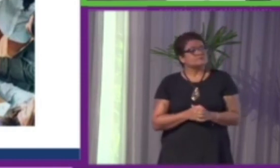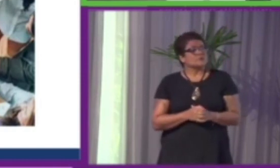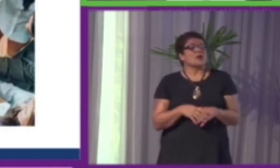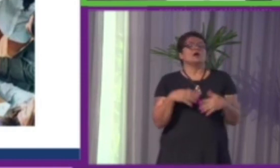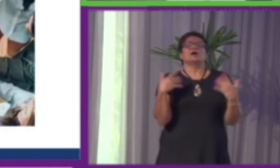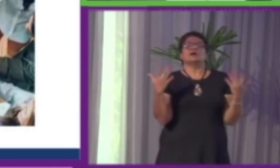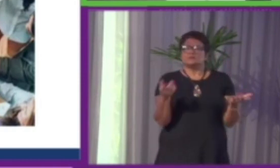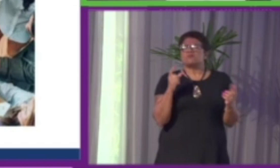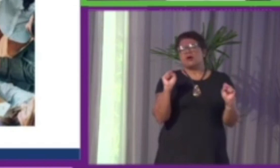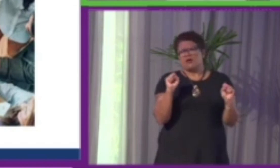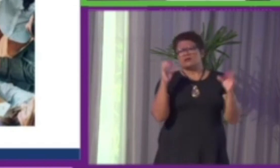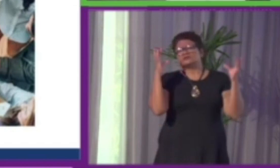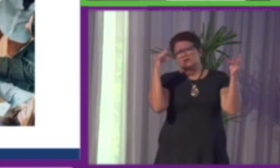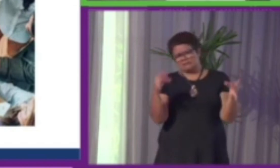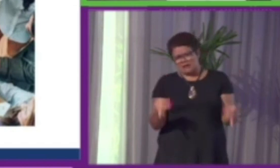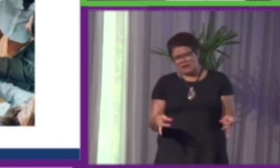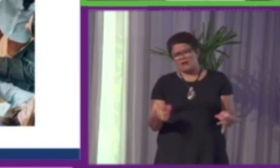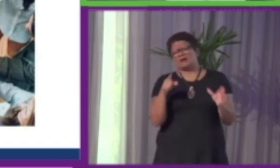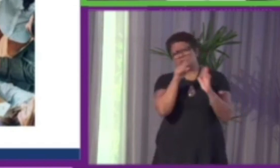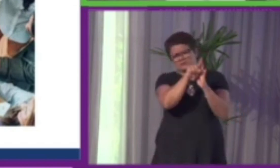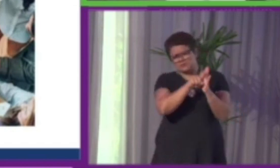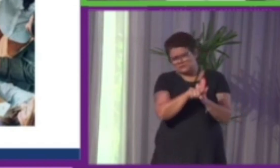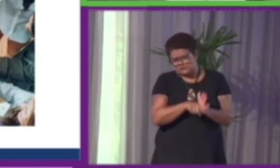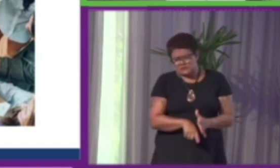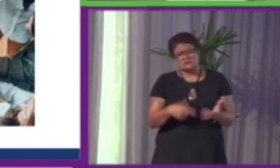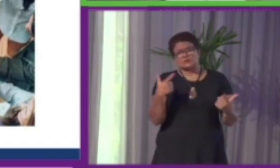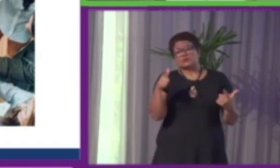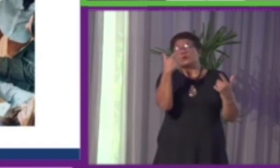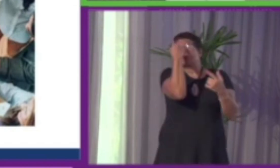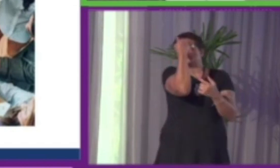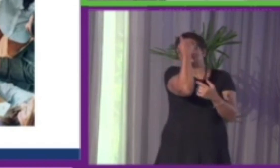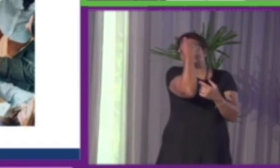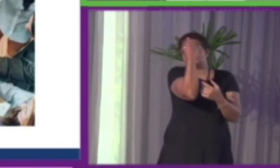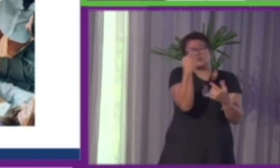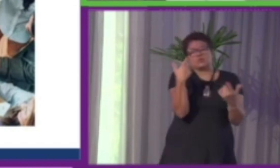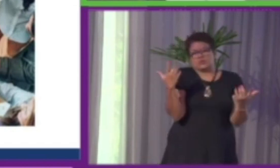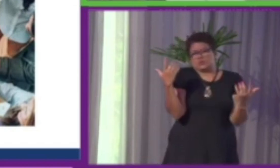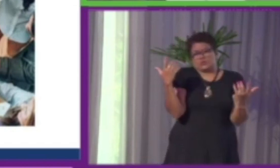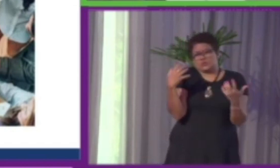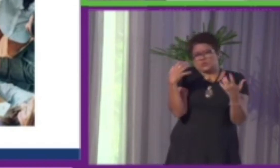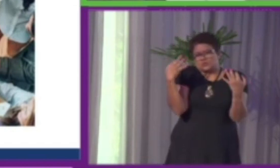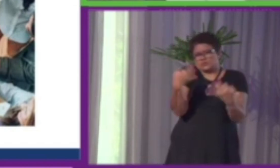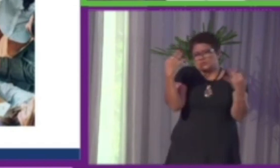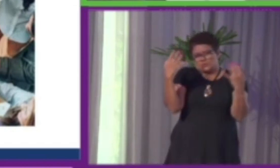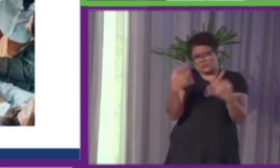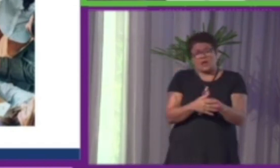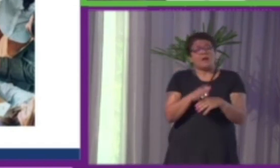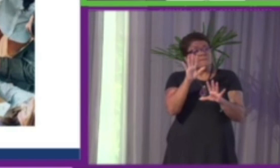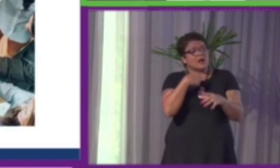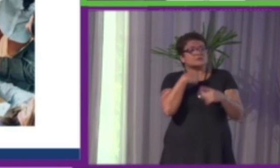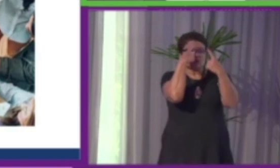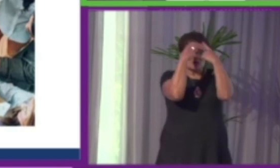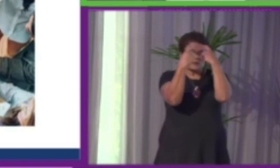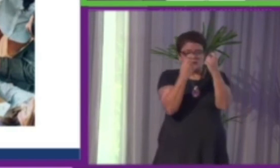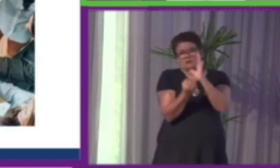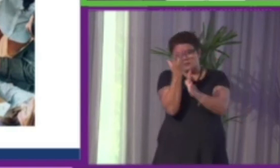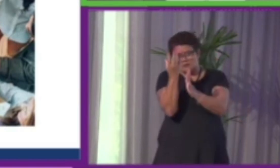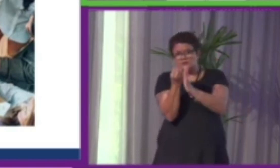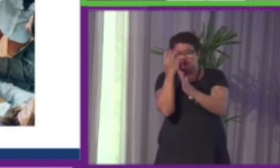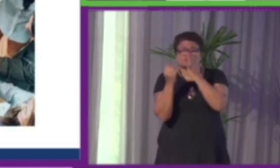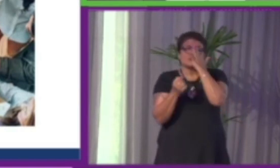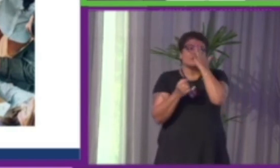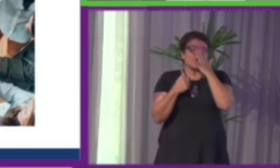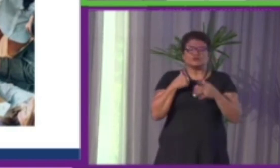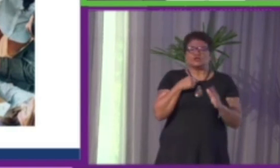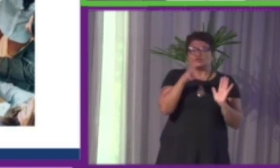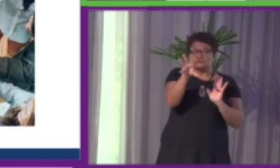detalhes em cada uma das formas de pesquisa, não existe um jeito certo, é aquilo que está disponível na mão, mas a gente tem que tentar, de forma criativa, tentar pegar o máximo